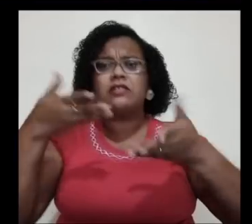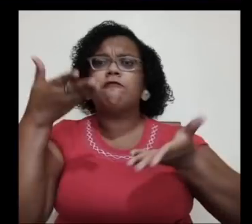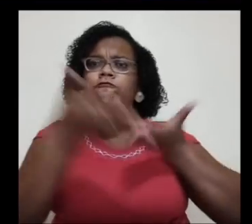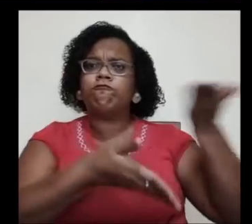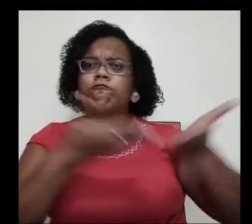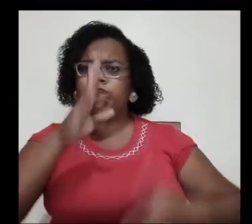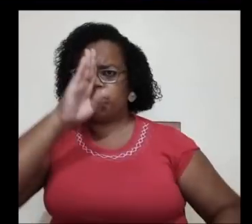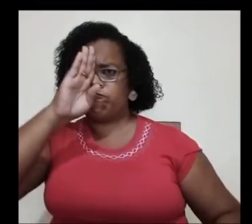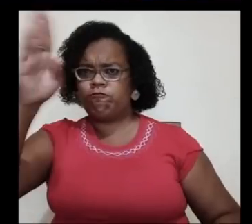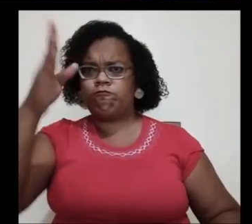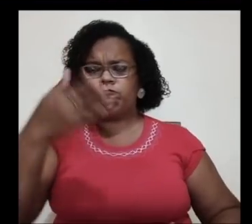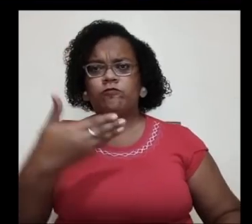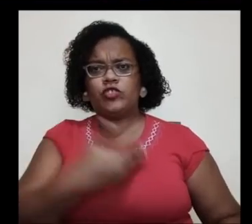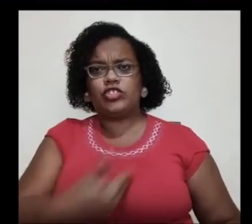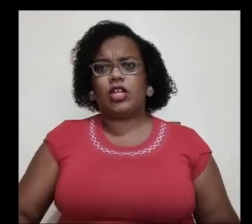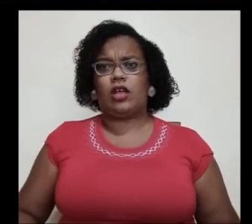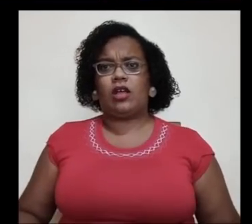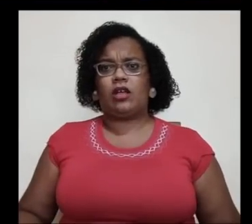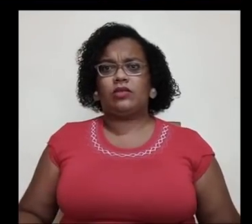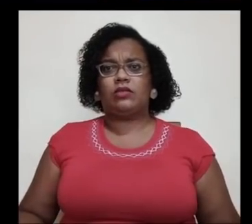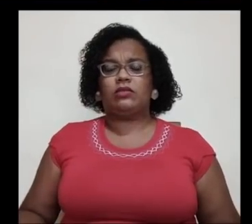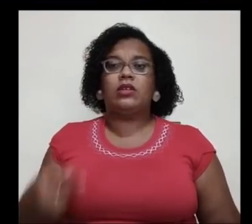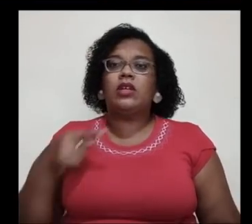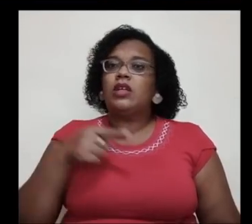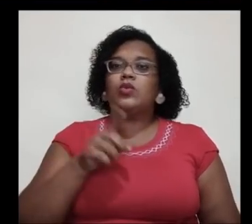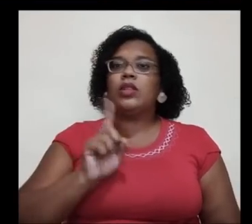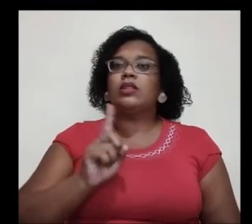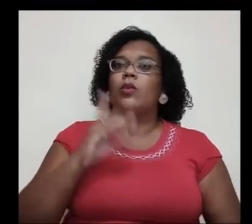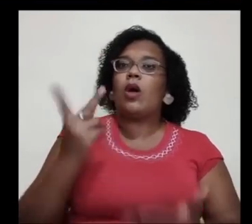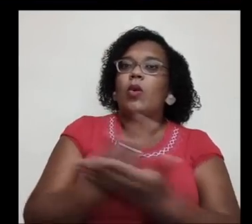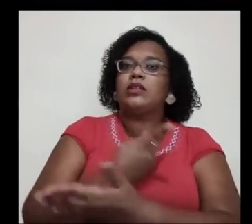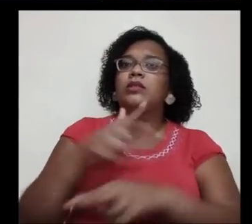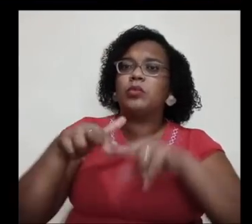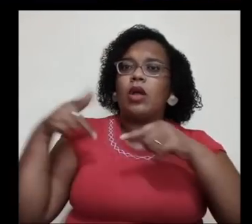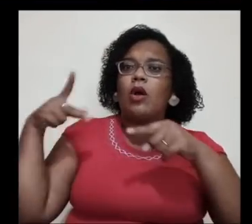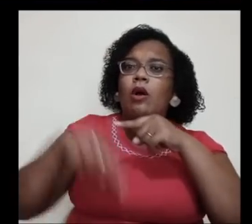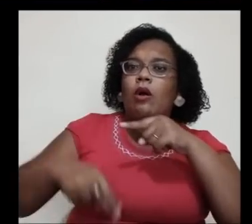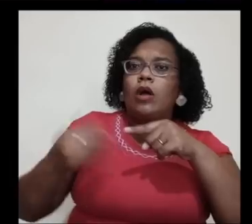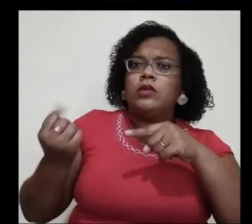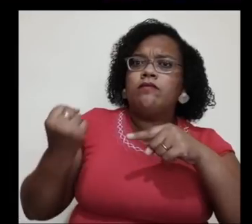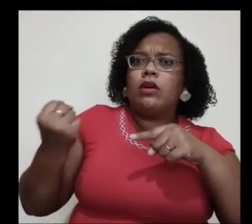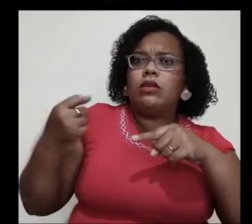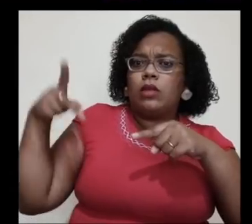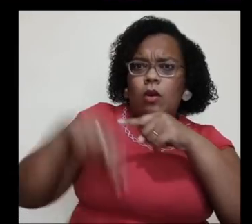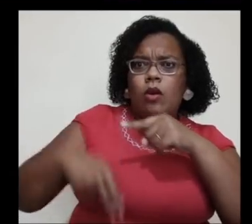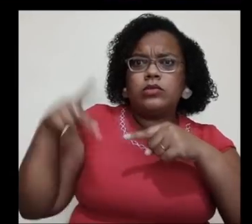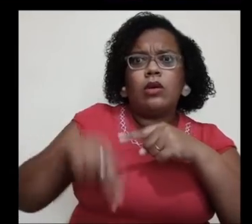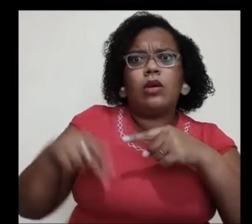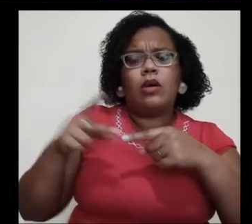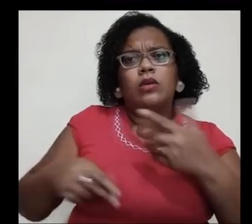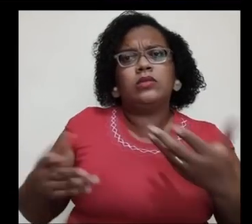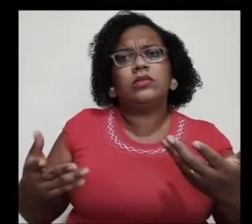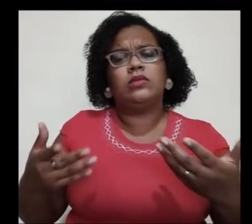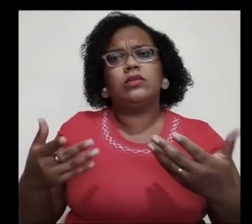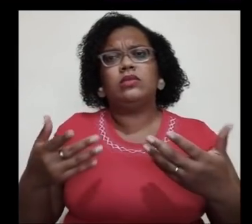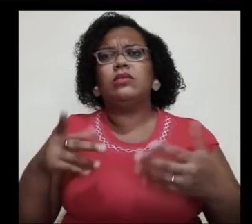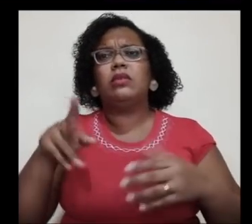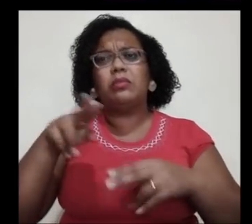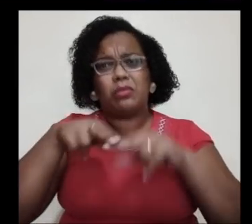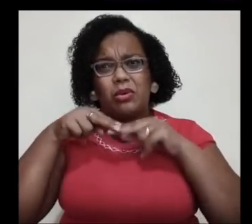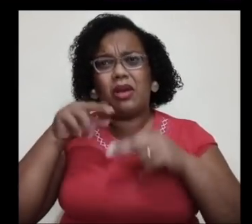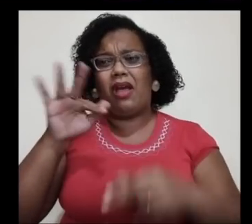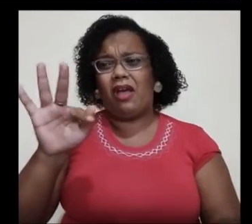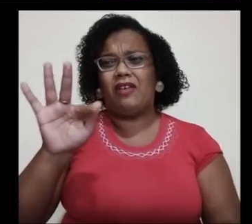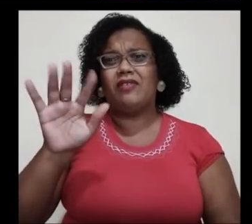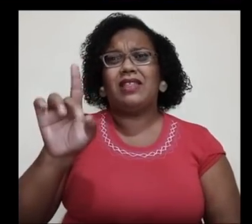prioritário do Estado. Isso não está acontecendo em função desses cortes acentuados do contingenciamento, em particular, do